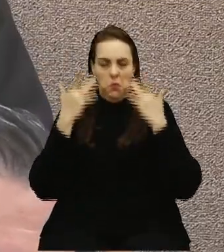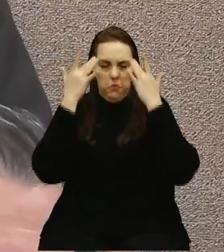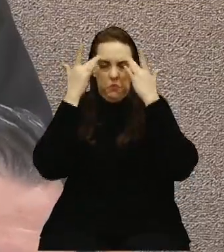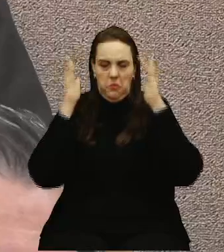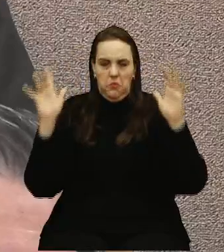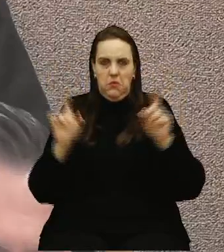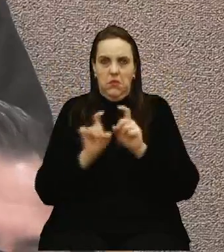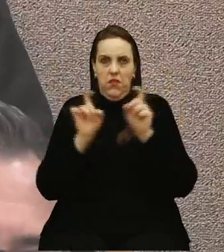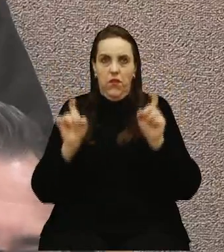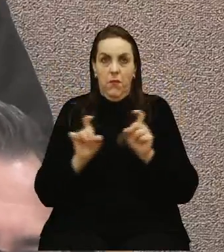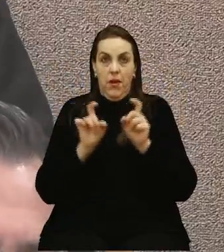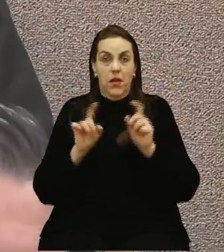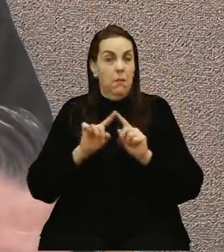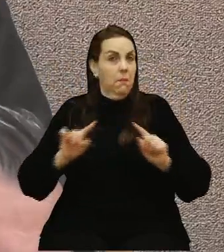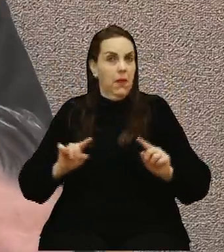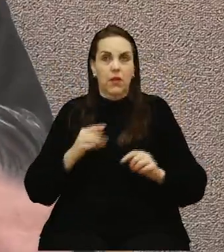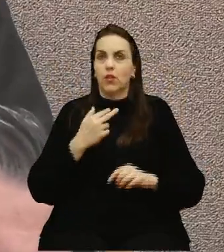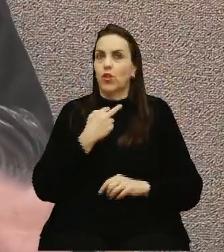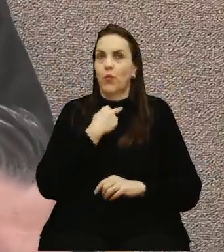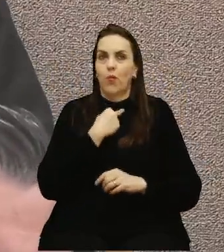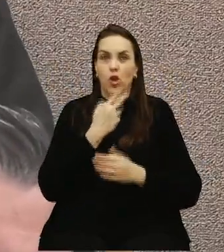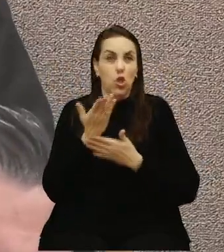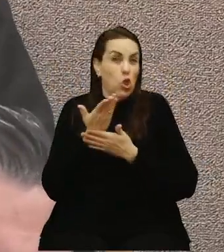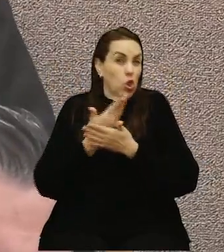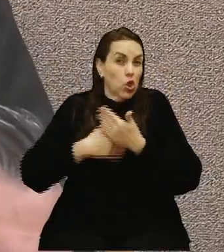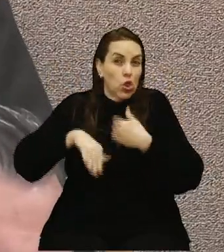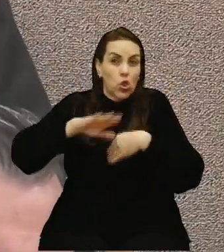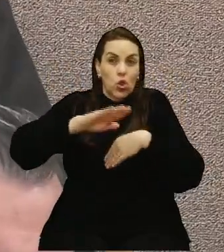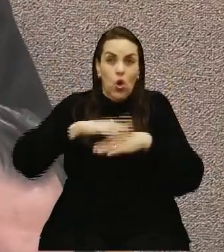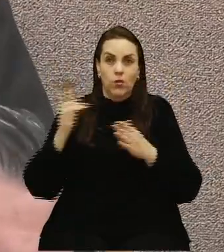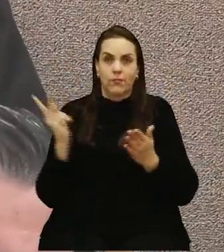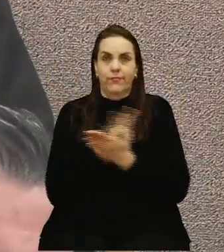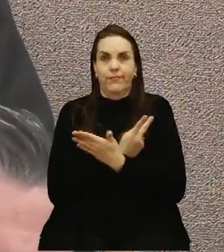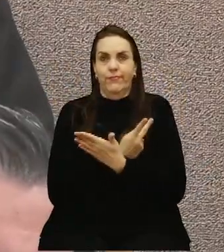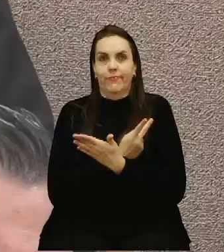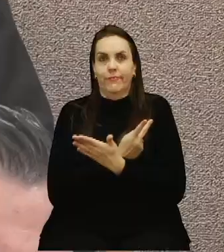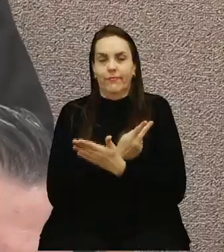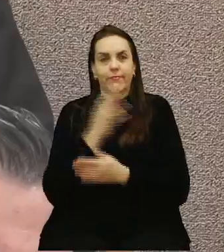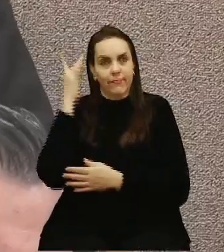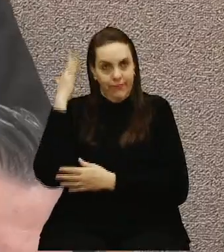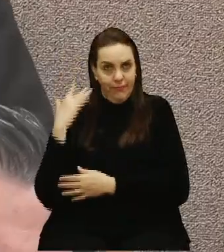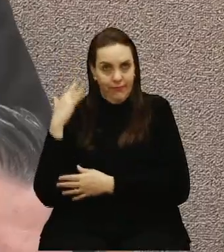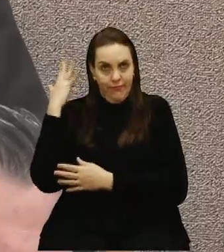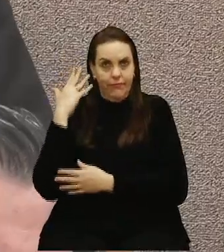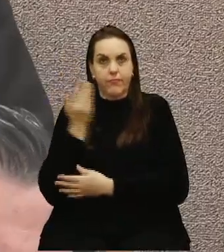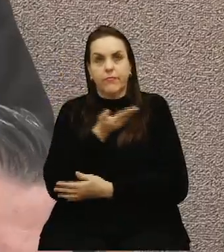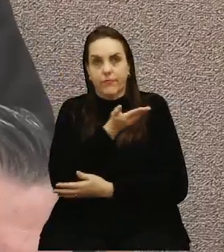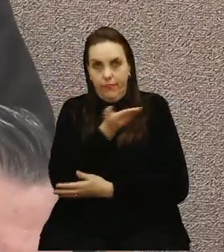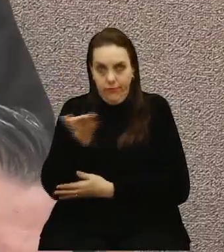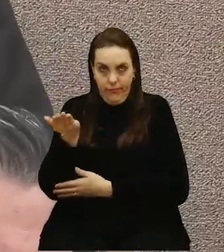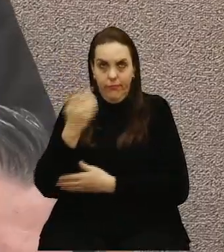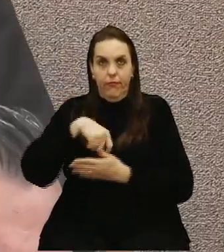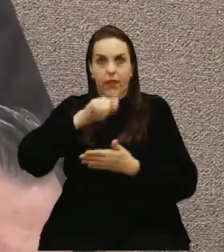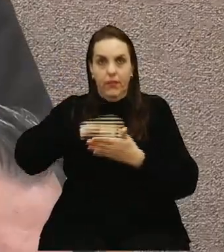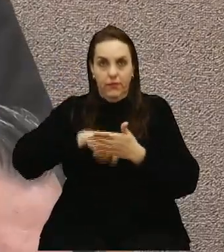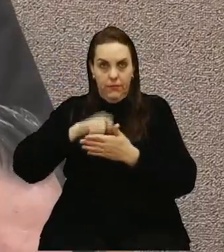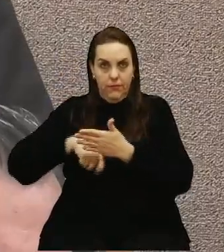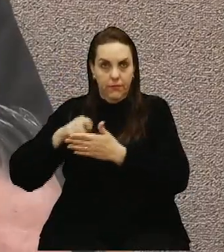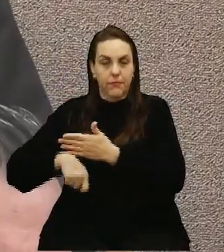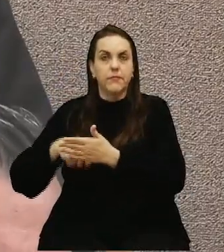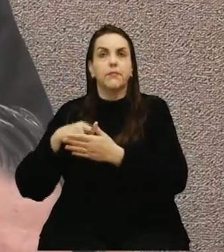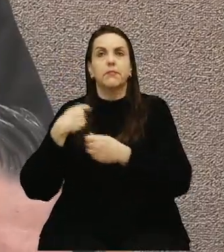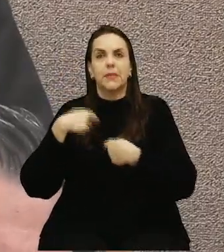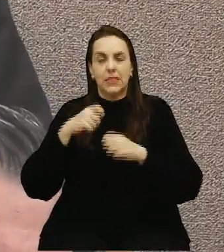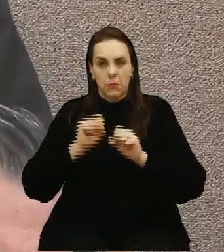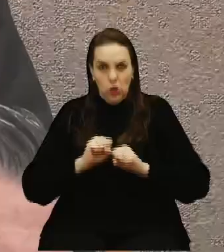gente sabe que não pode acontecer um erro coletivo. Então, vereadora Daiane, Vossa Excelência e todos os vereadores que assinaram, acho que nós precisamos sim fazer